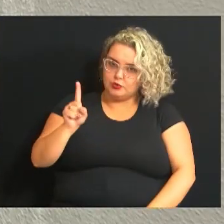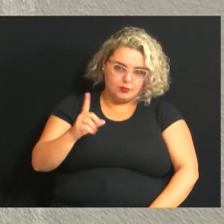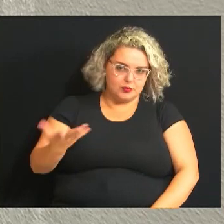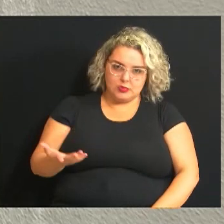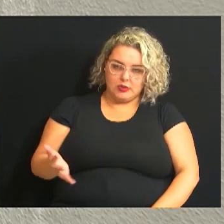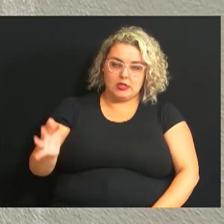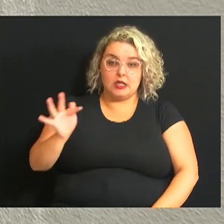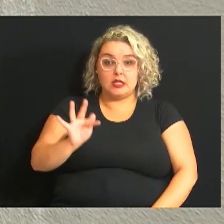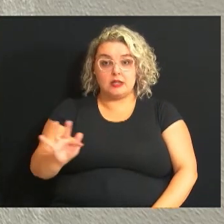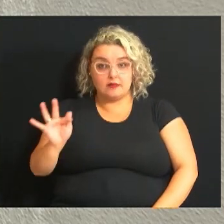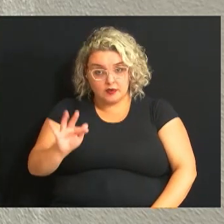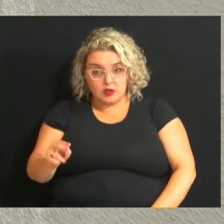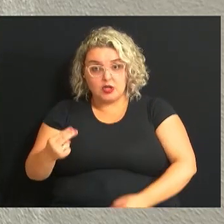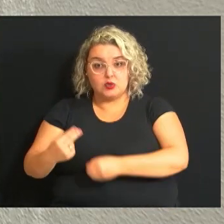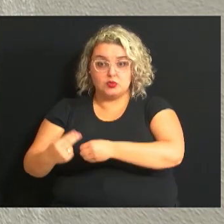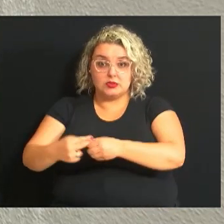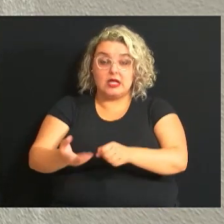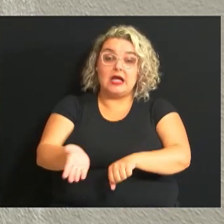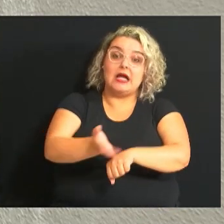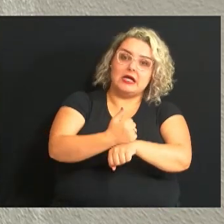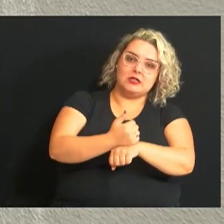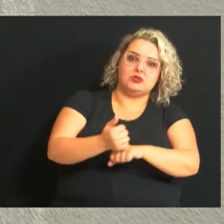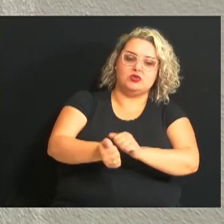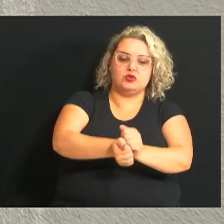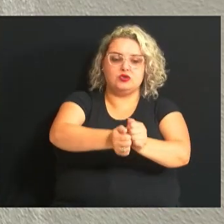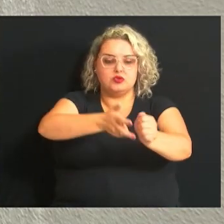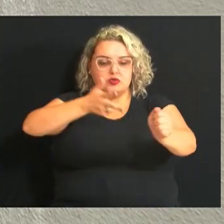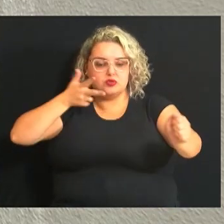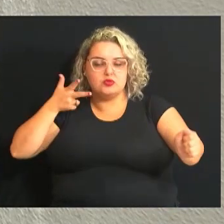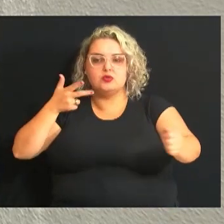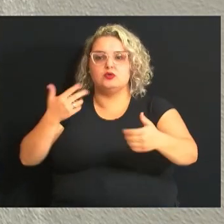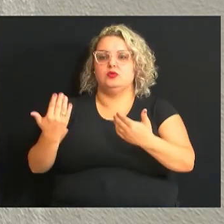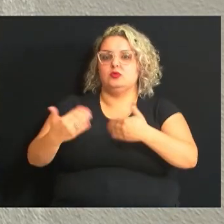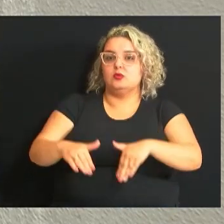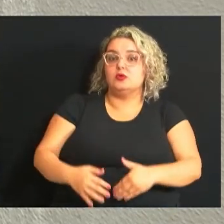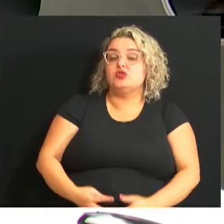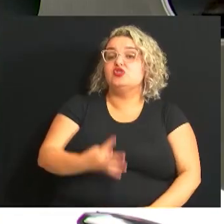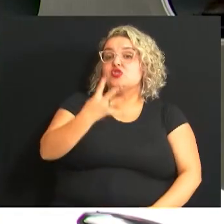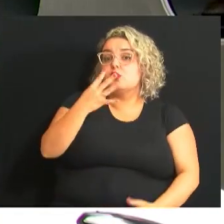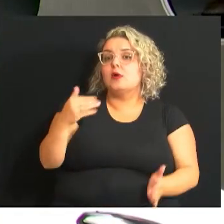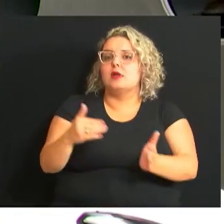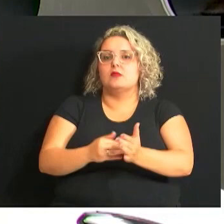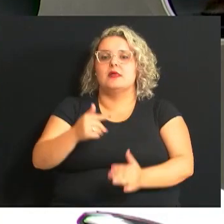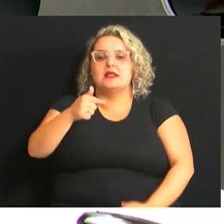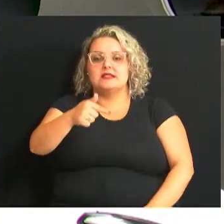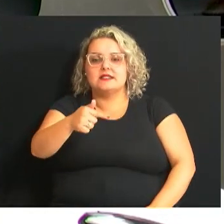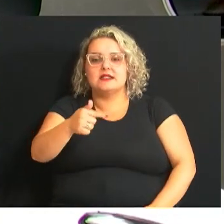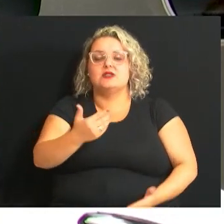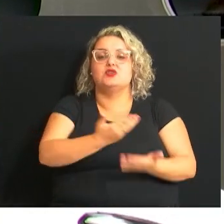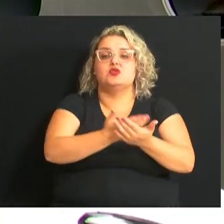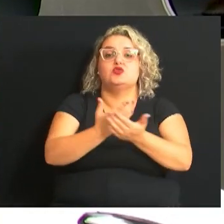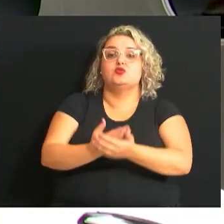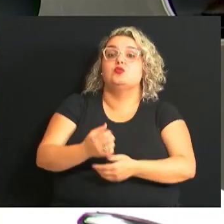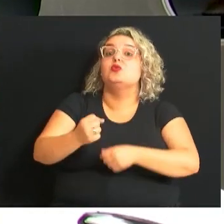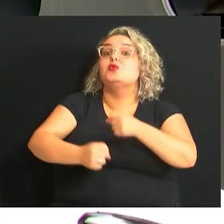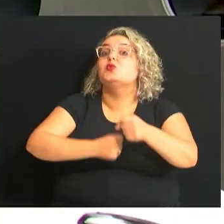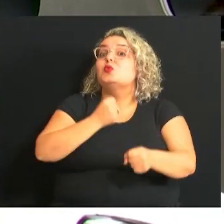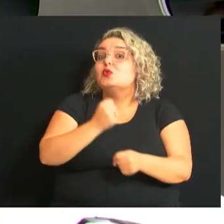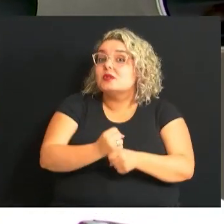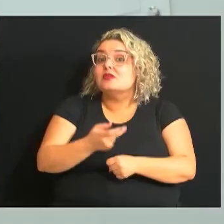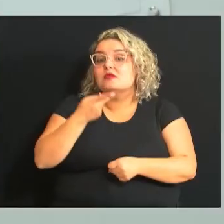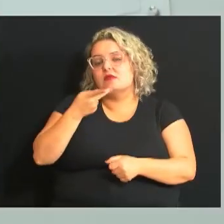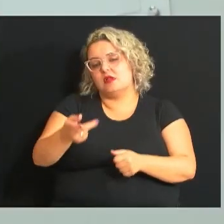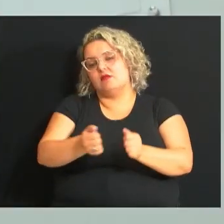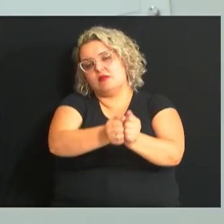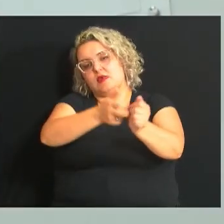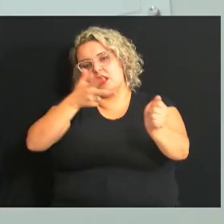próprio para os indígenas, nós tínhamos o ingresso de 4 a 7 estudantes por ano que se declaravam indígenas. E